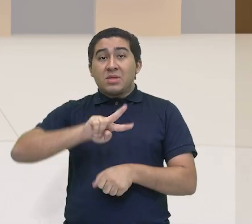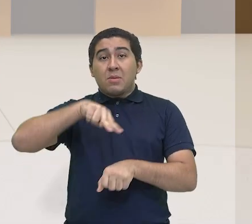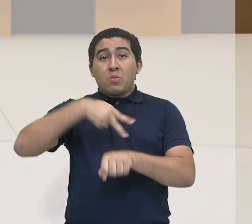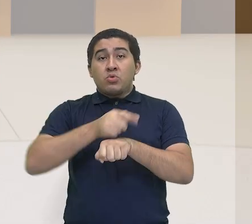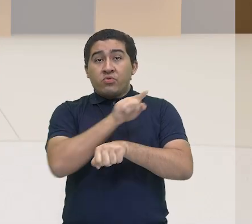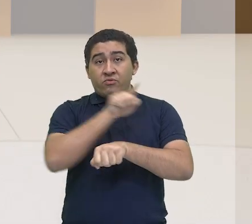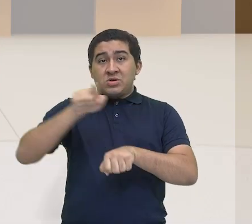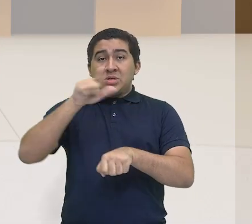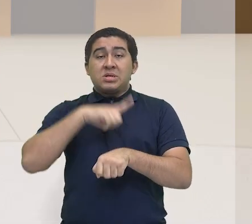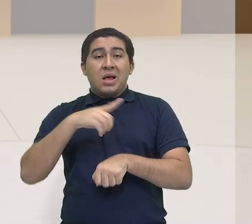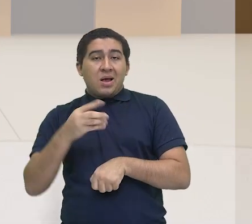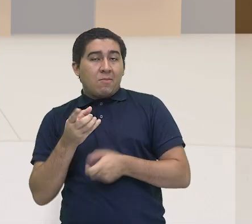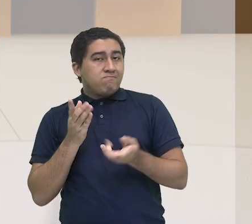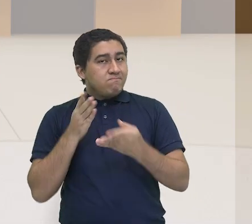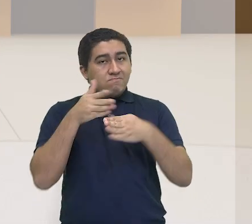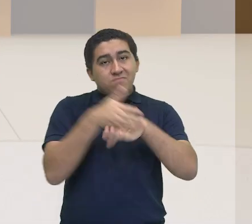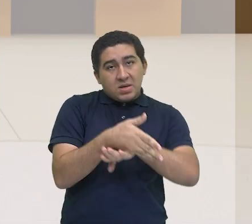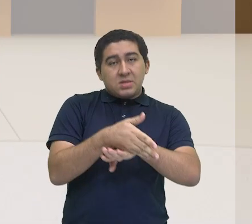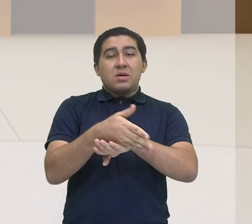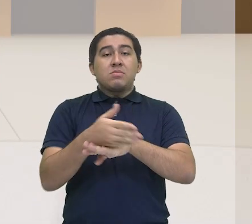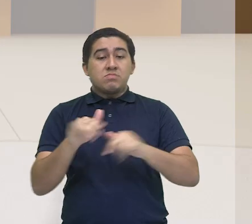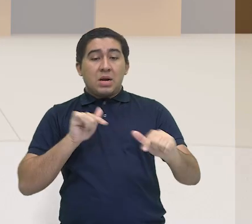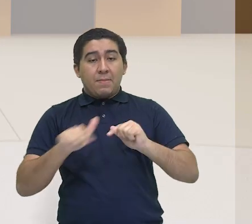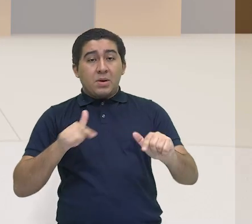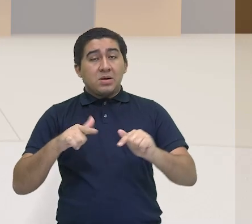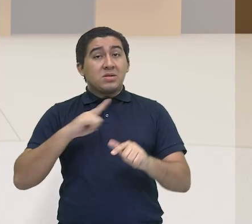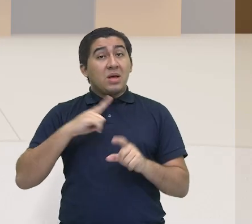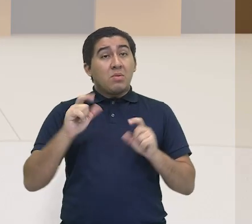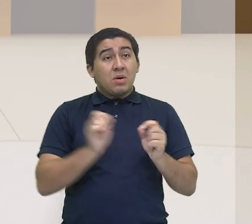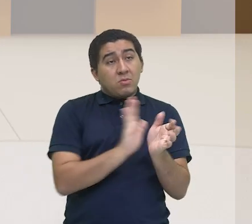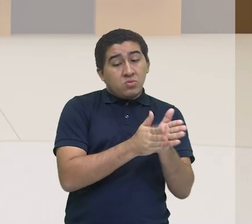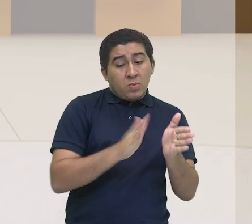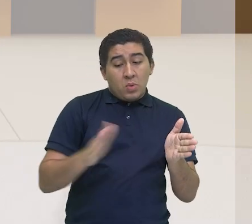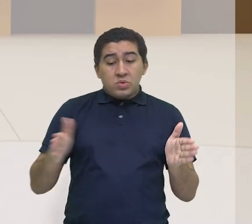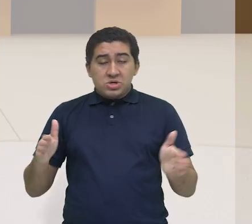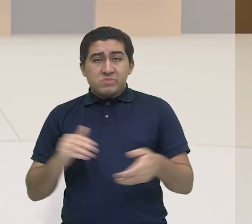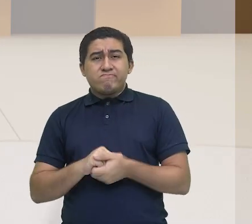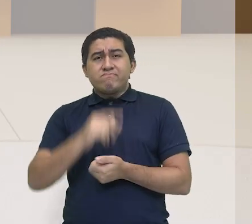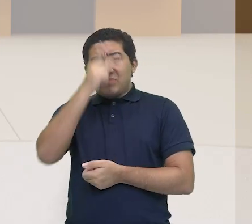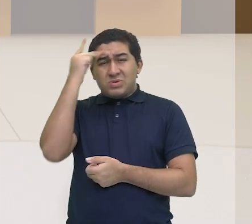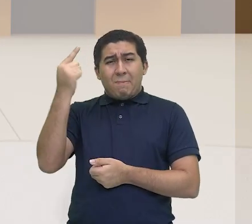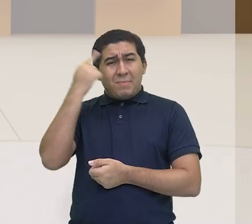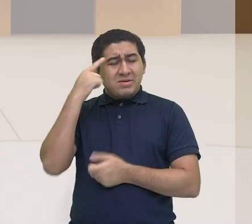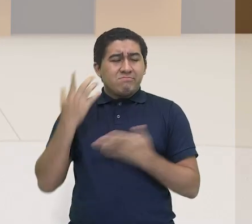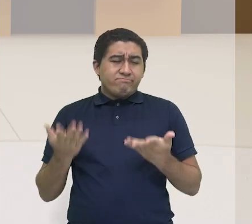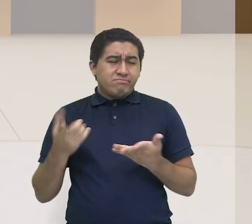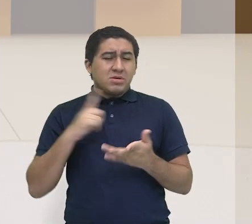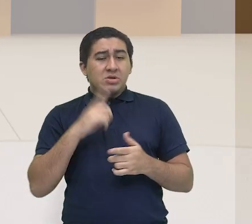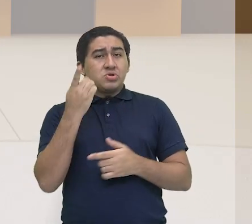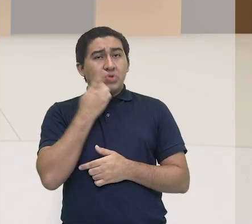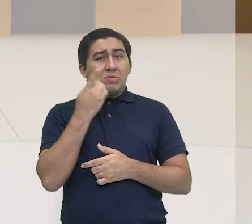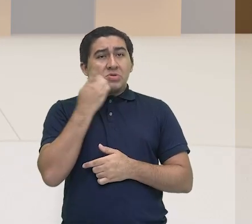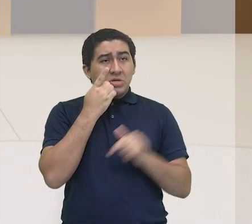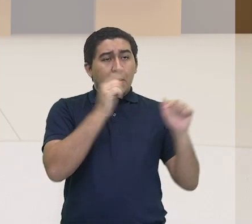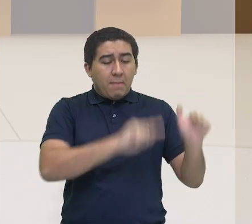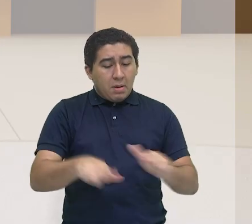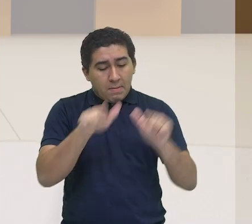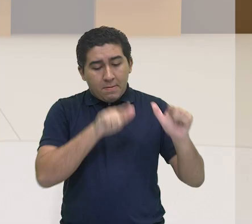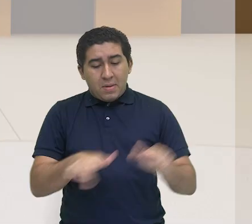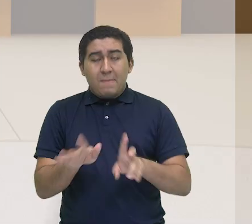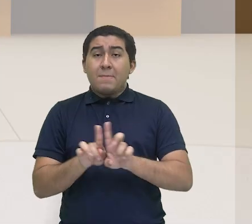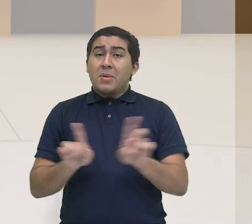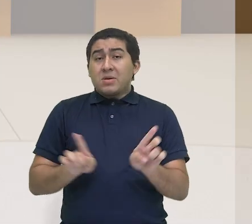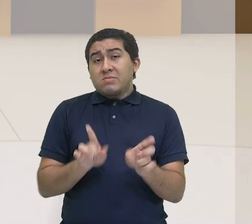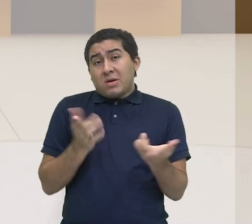adentra no mundo do trabalho, existe uma rotina que muitas vezes as pessoas acham, nossa, que metódico, tem que fazer isso todo dia e tudo mais. Só que